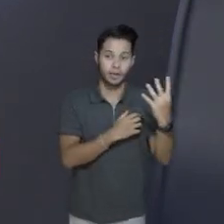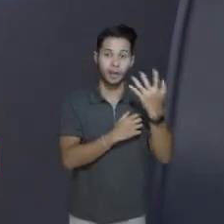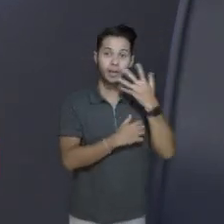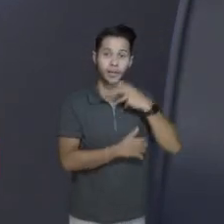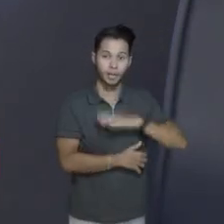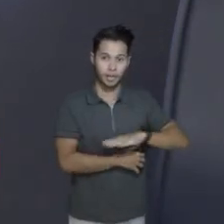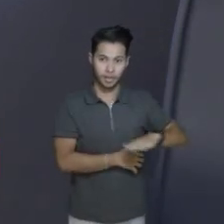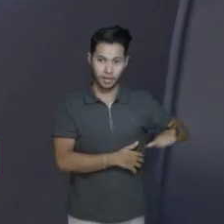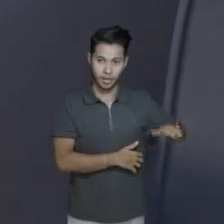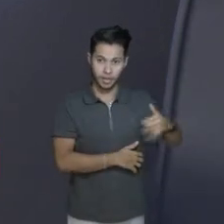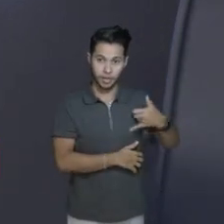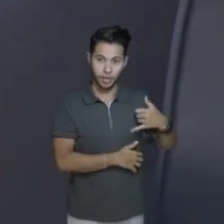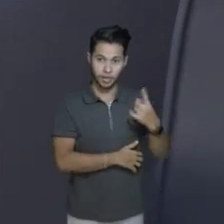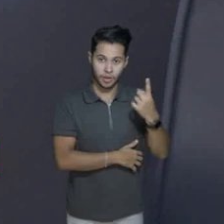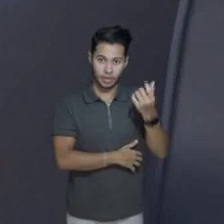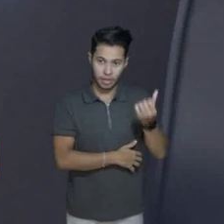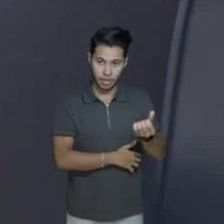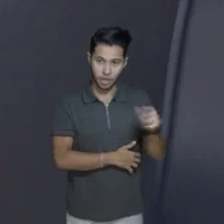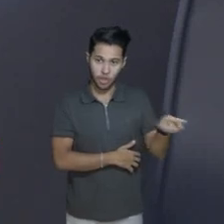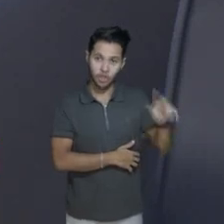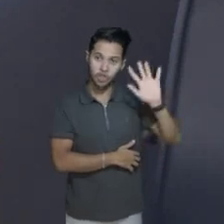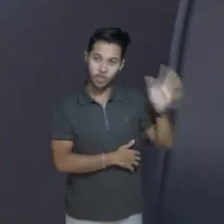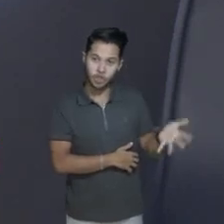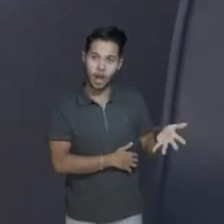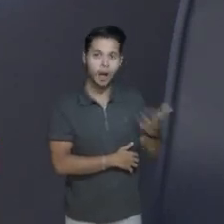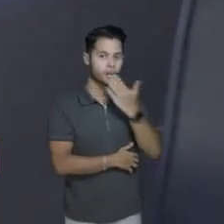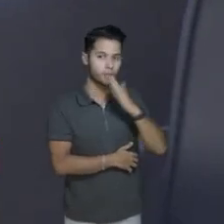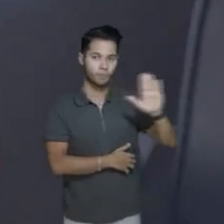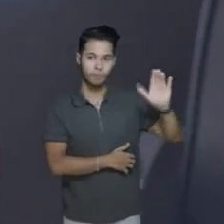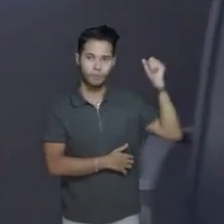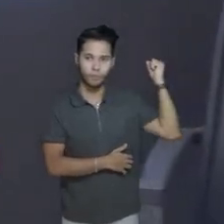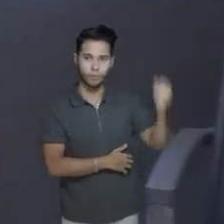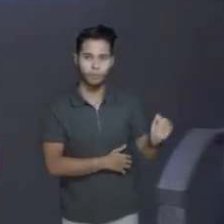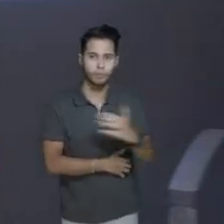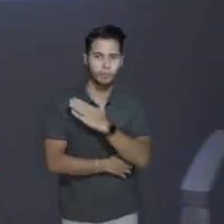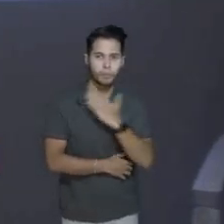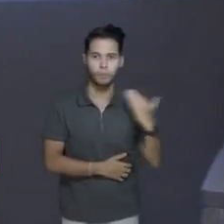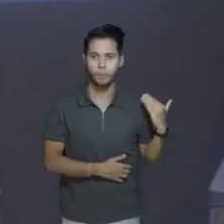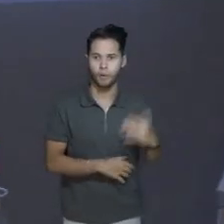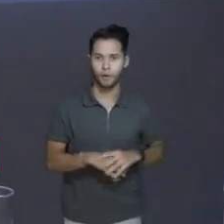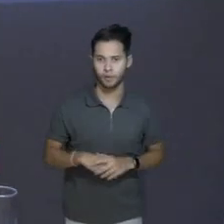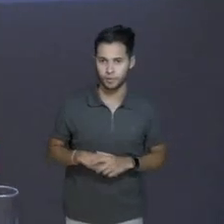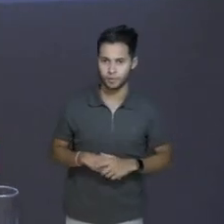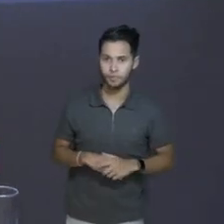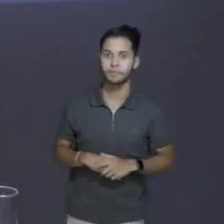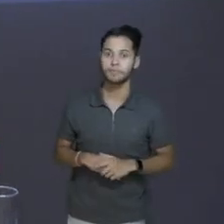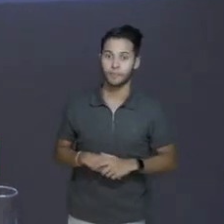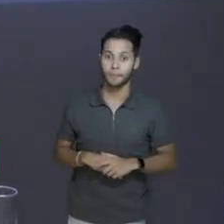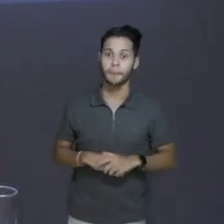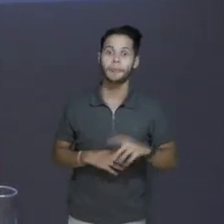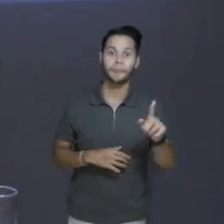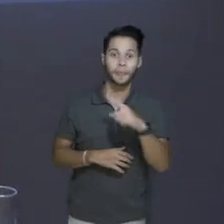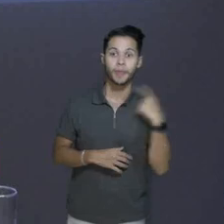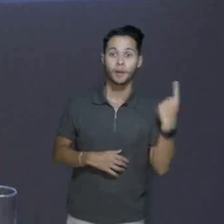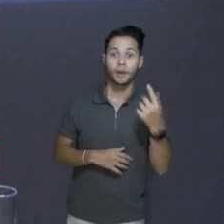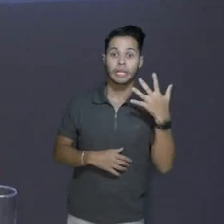de 16 anos jurados de morte eu digo para vocês salvamos